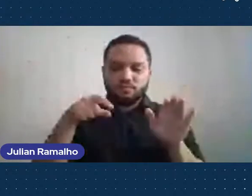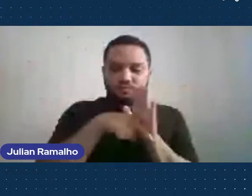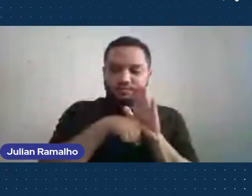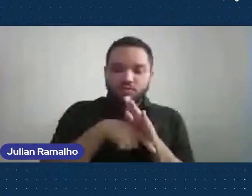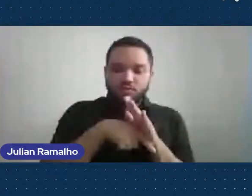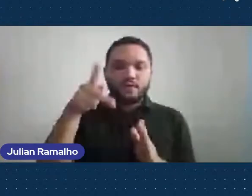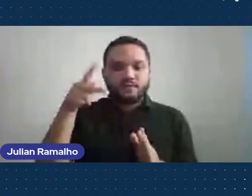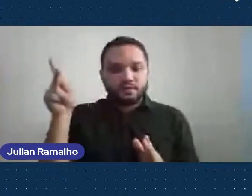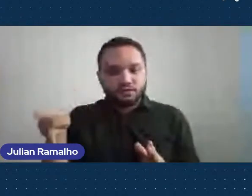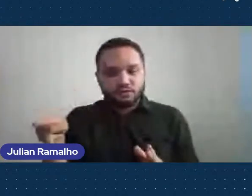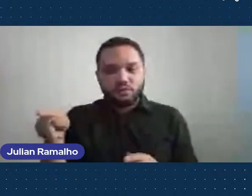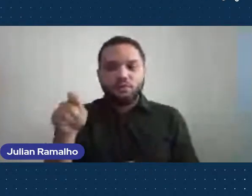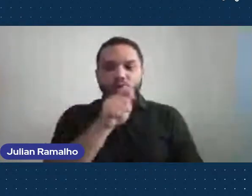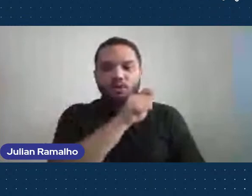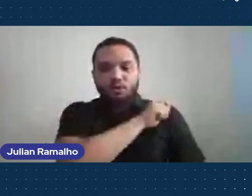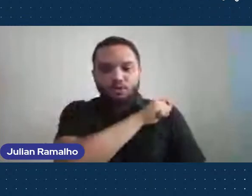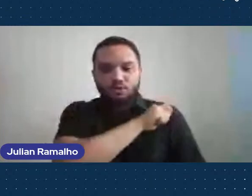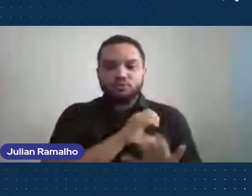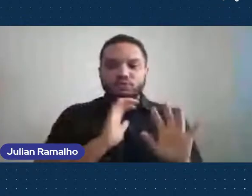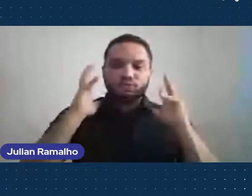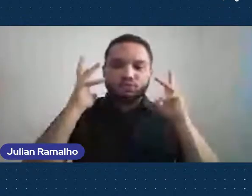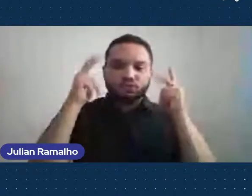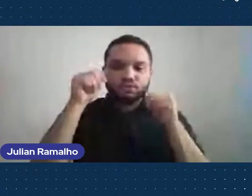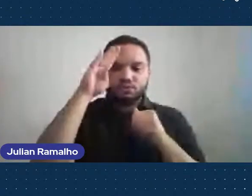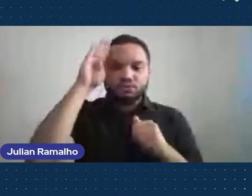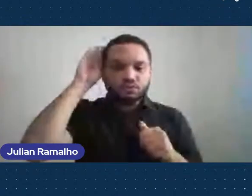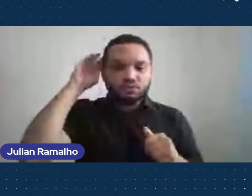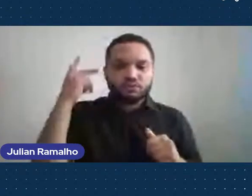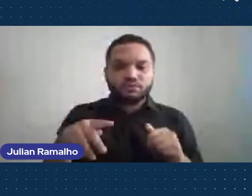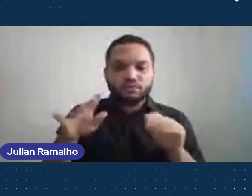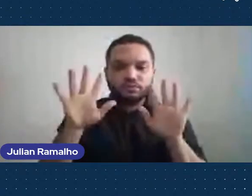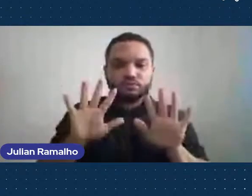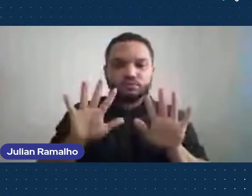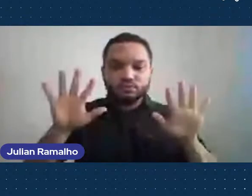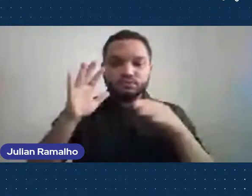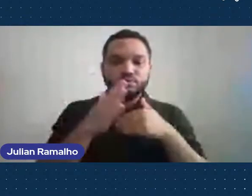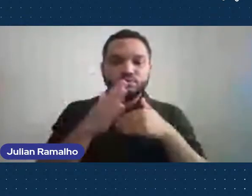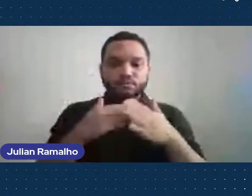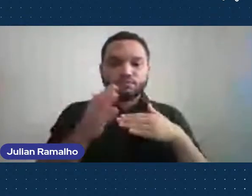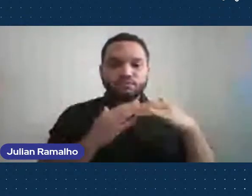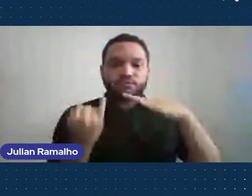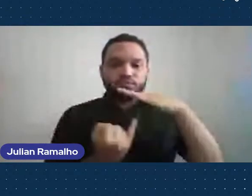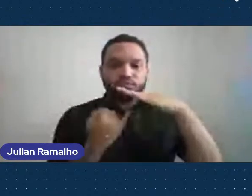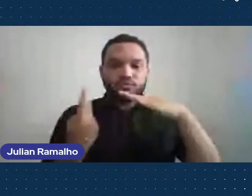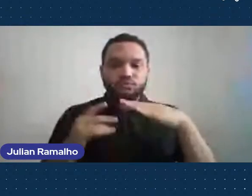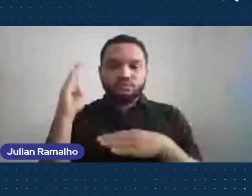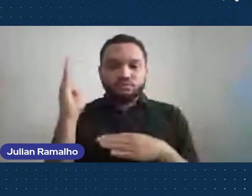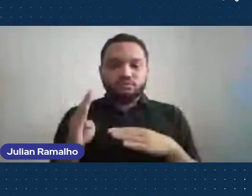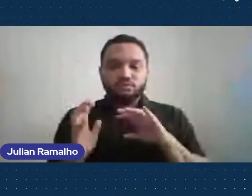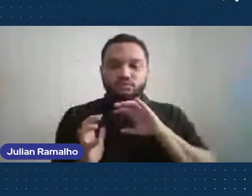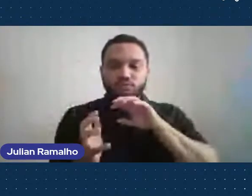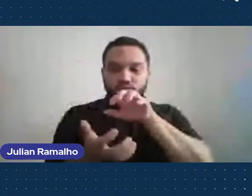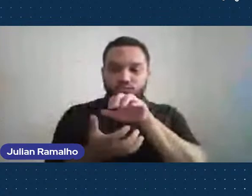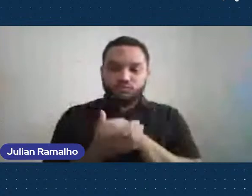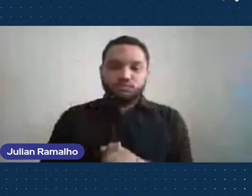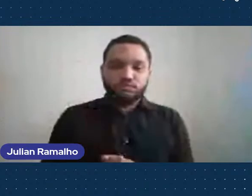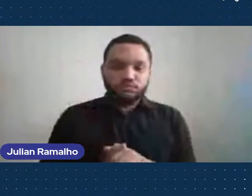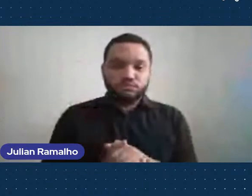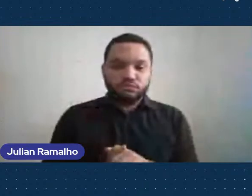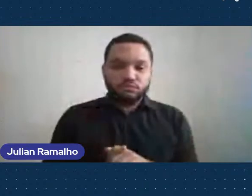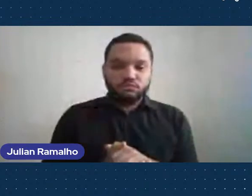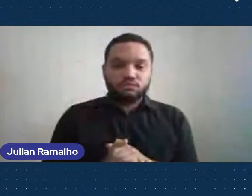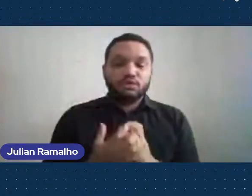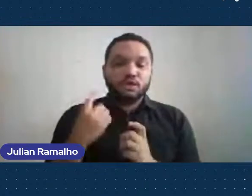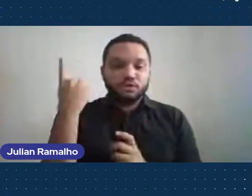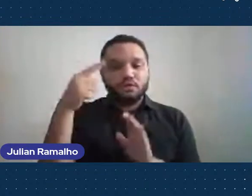docentes de toda a comunidade acadêmica da UFC e também de qualquer outra instituição do Brasil e do mundo, acerca do universo